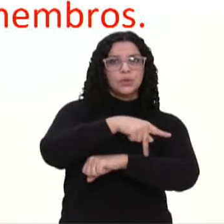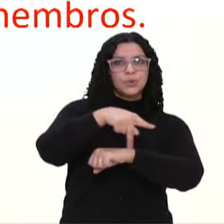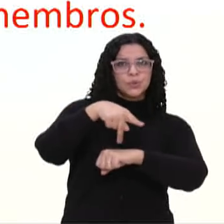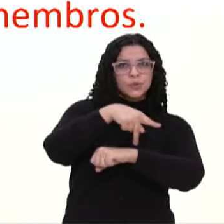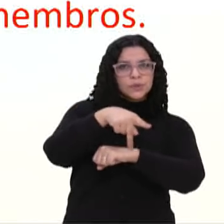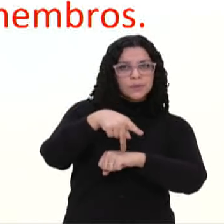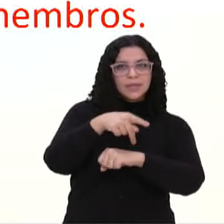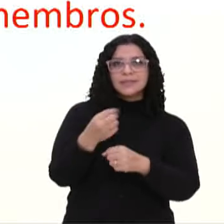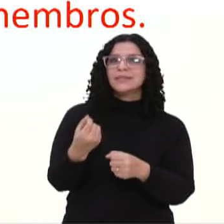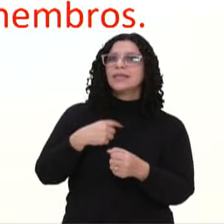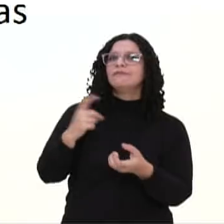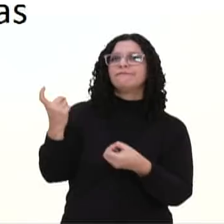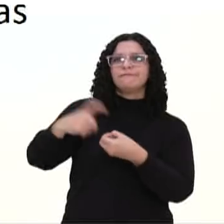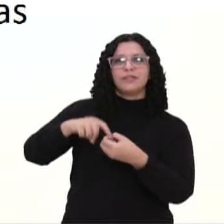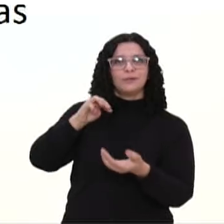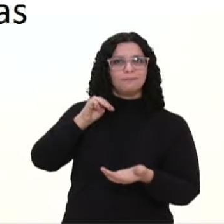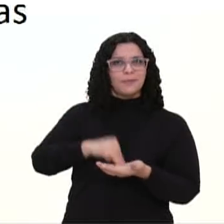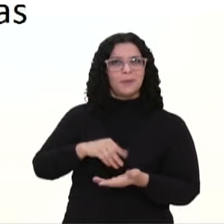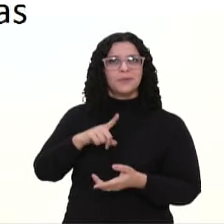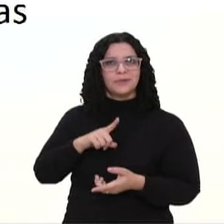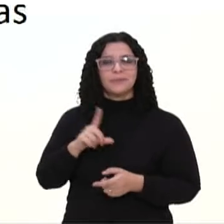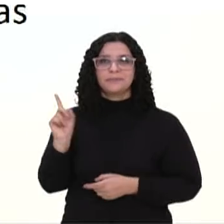países membros.